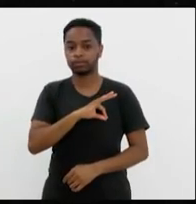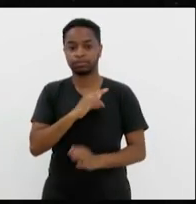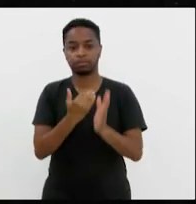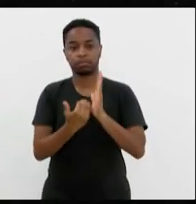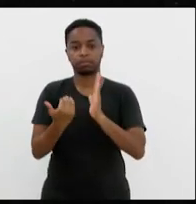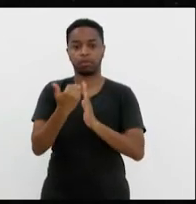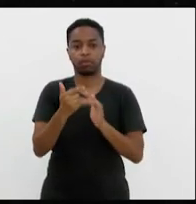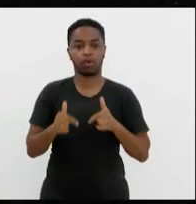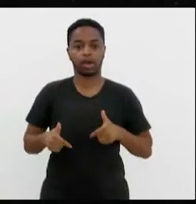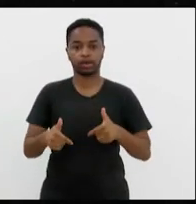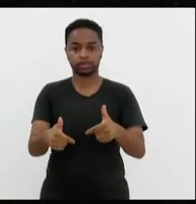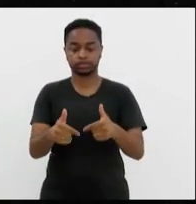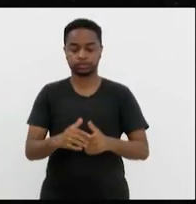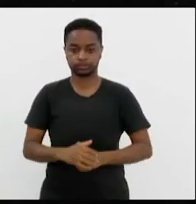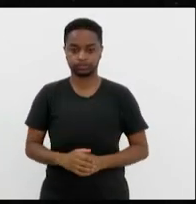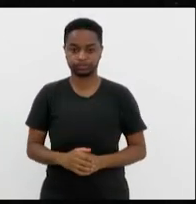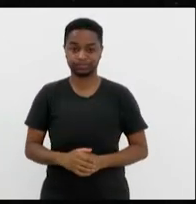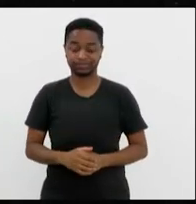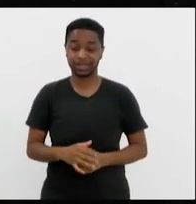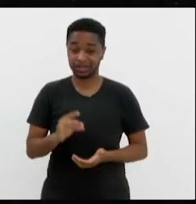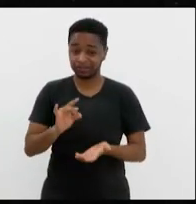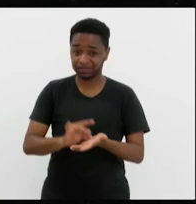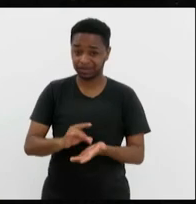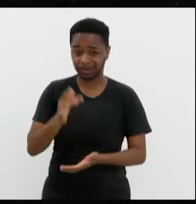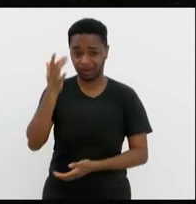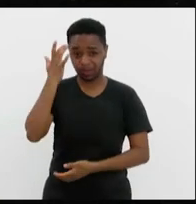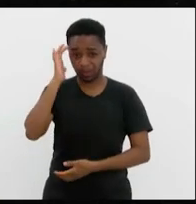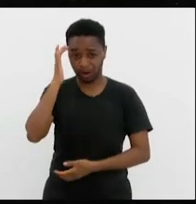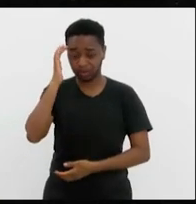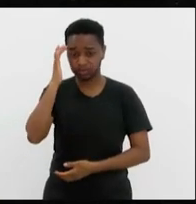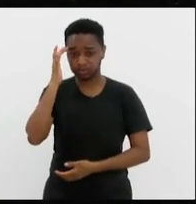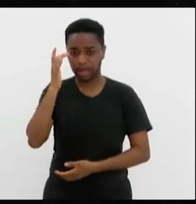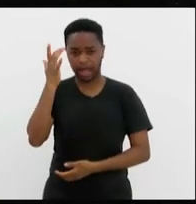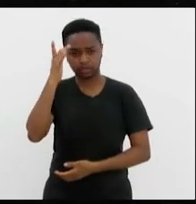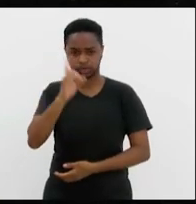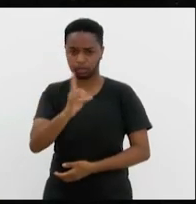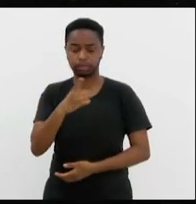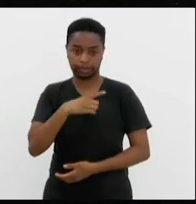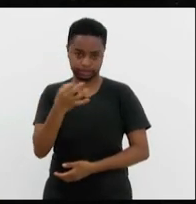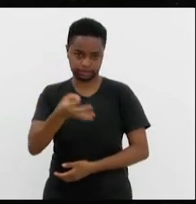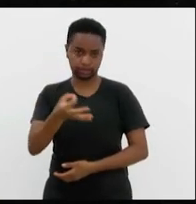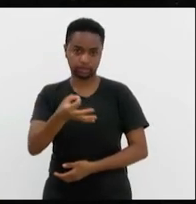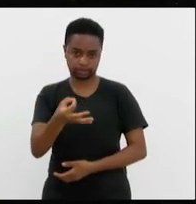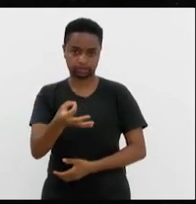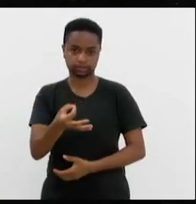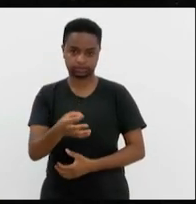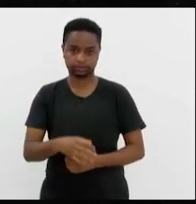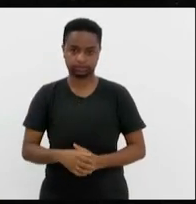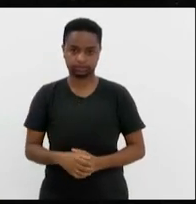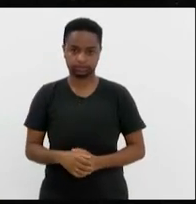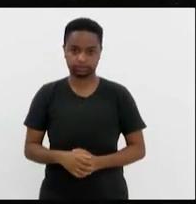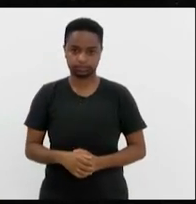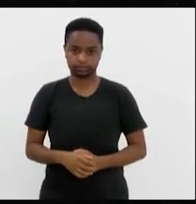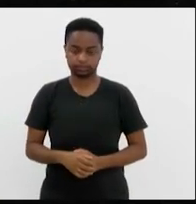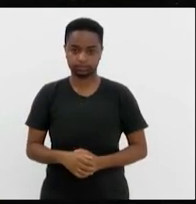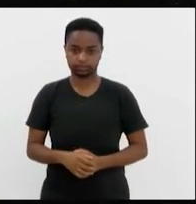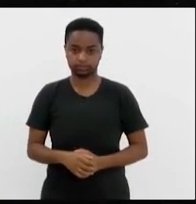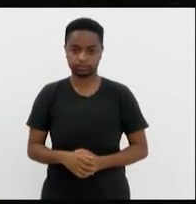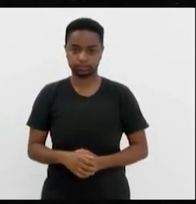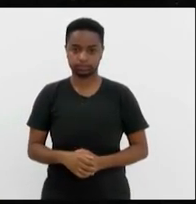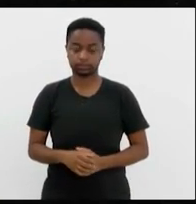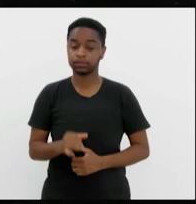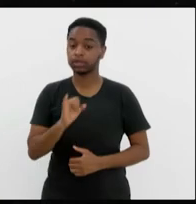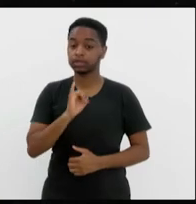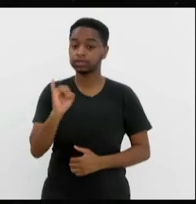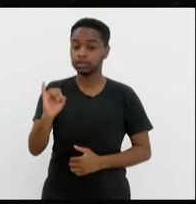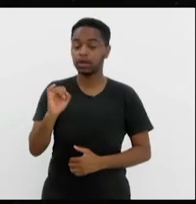demais. Eu acho que, na realidade, acho não, tenho certeza, que quando um parlamentar